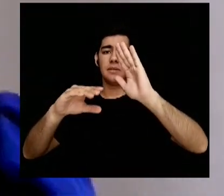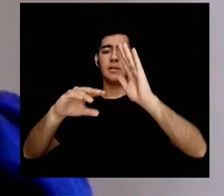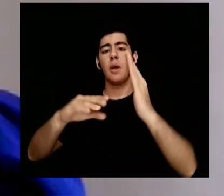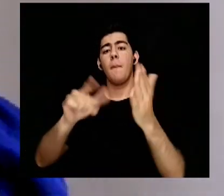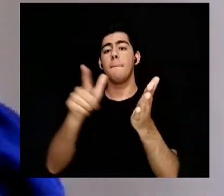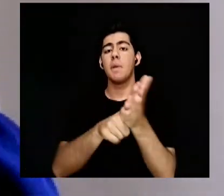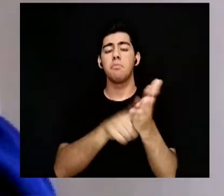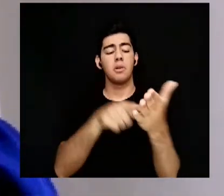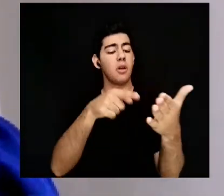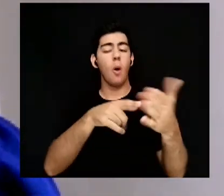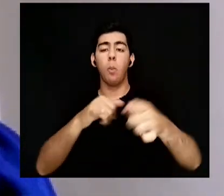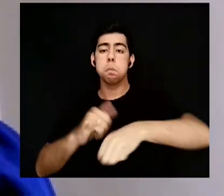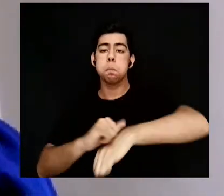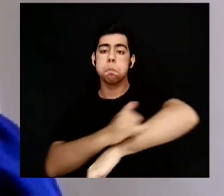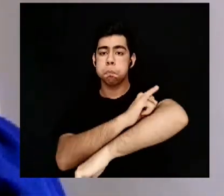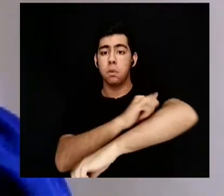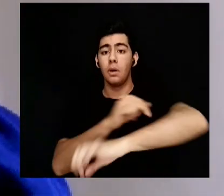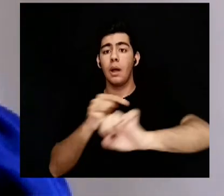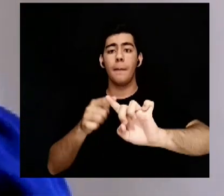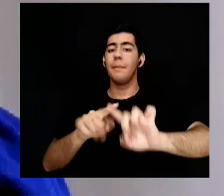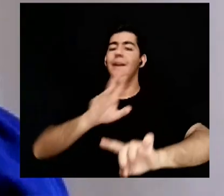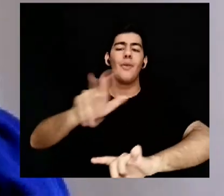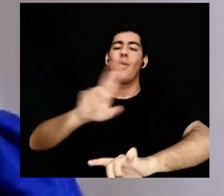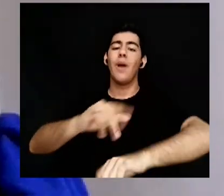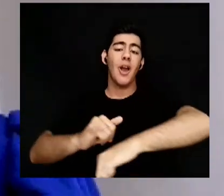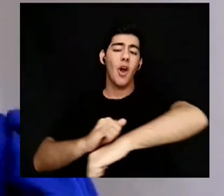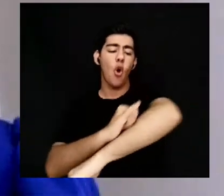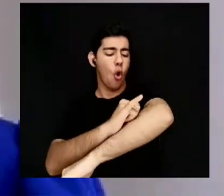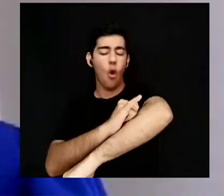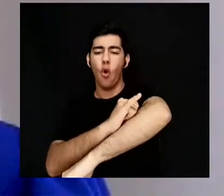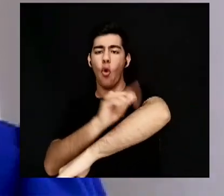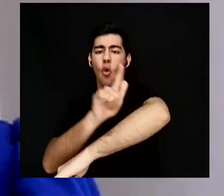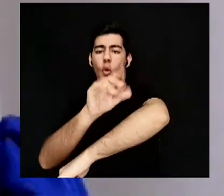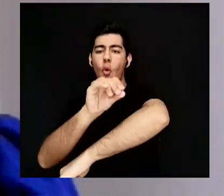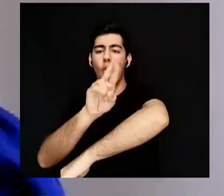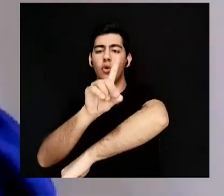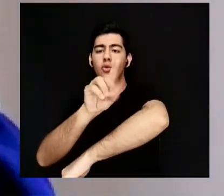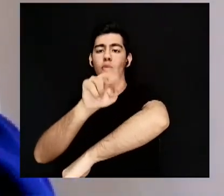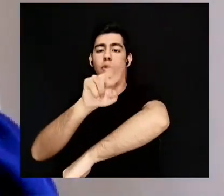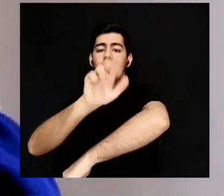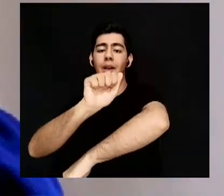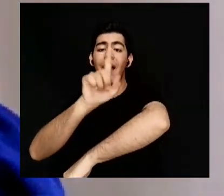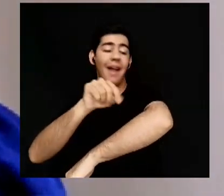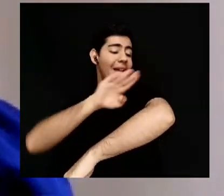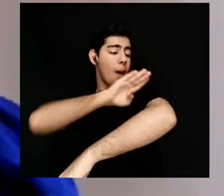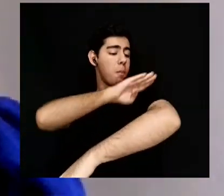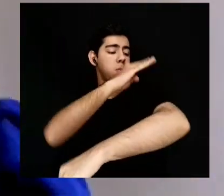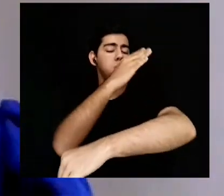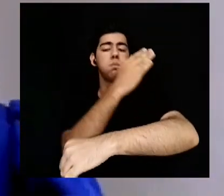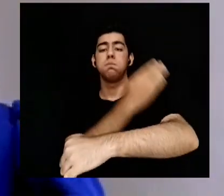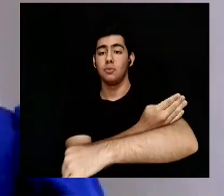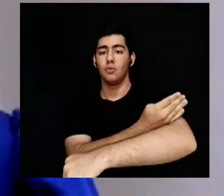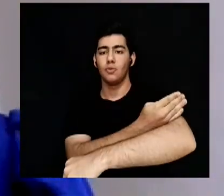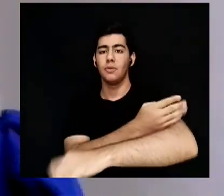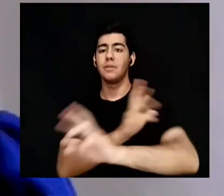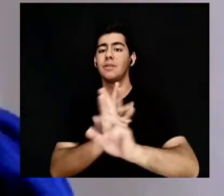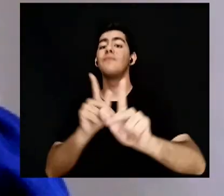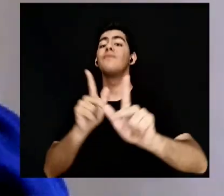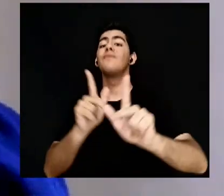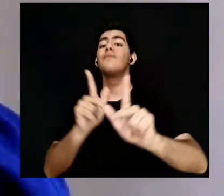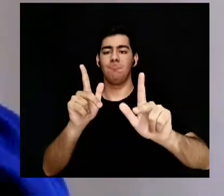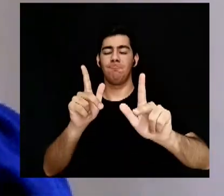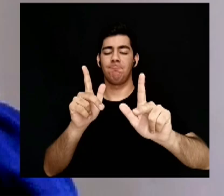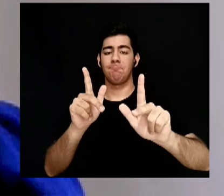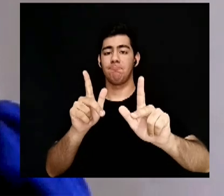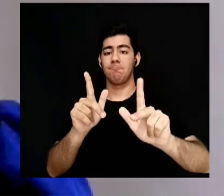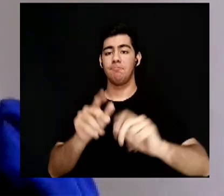boa. E hoje a gente vê que mesmo pacientes com IMC abaixo de 30, mas eles são considerados obesos quando tem